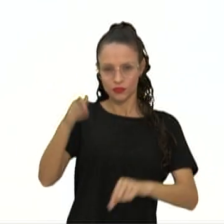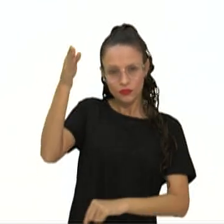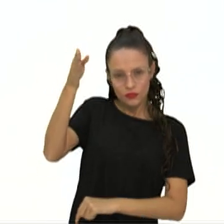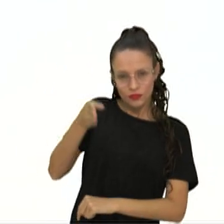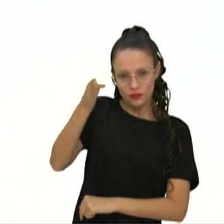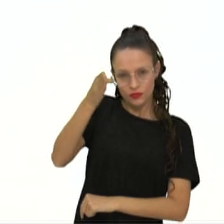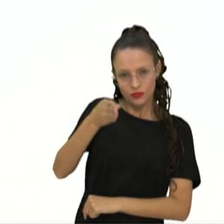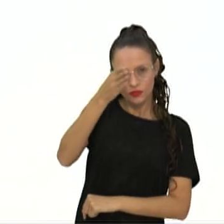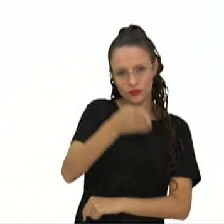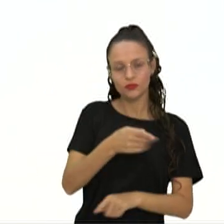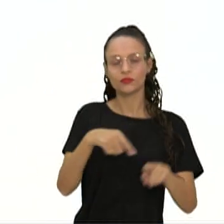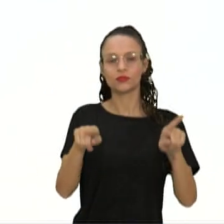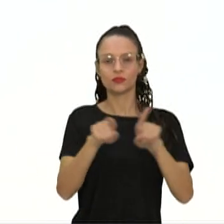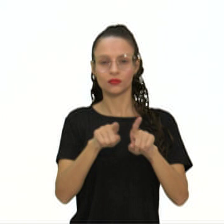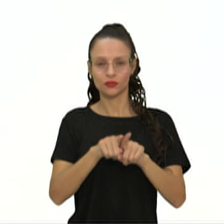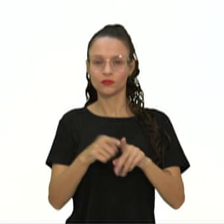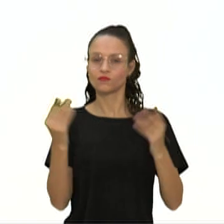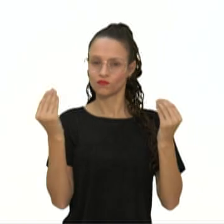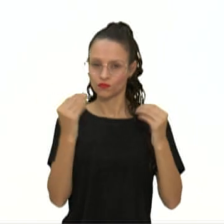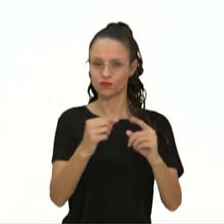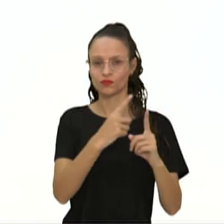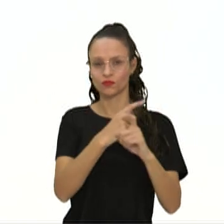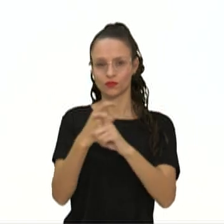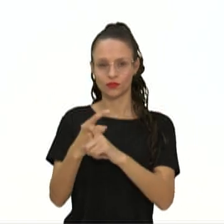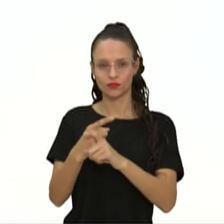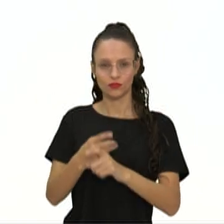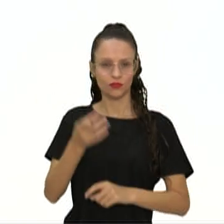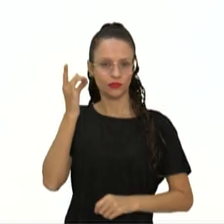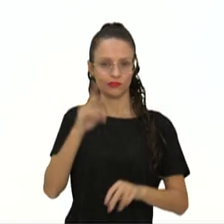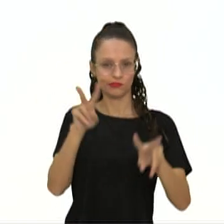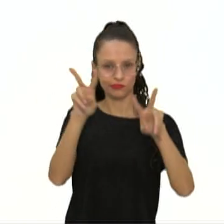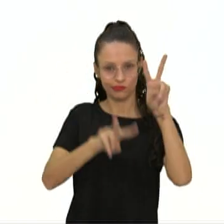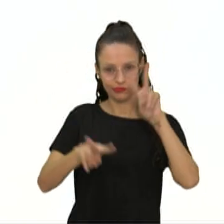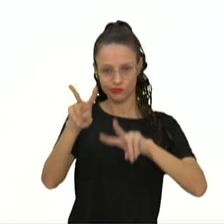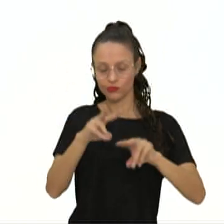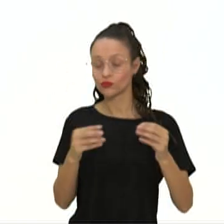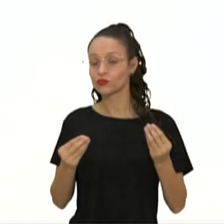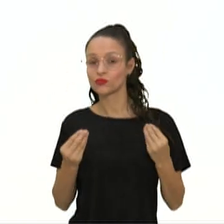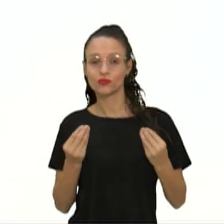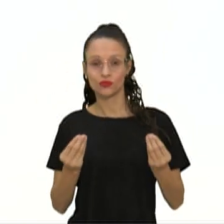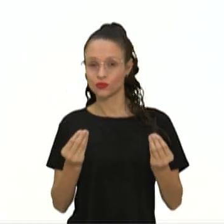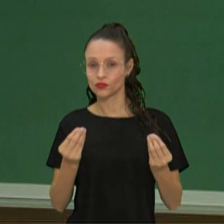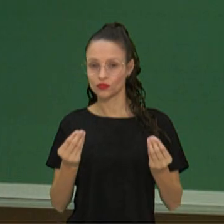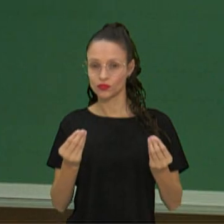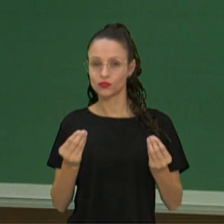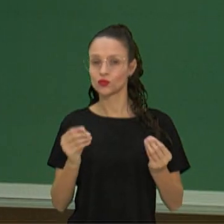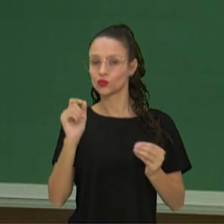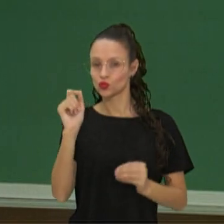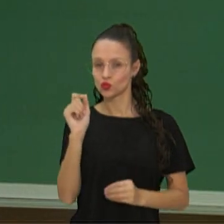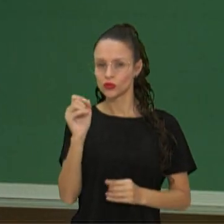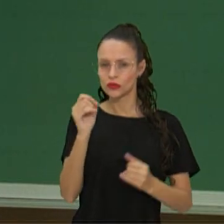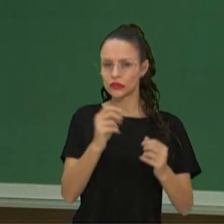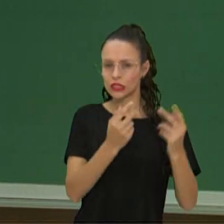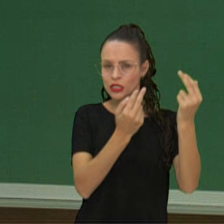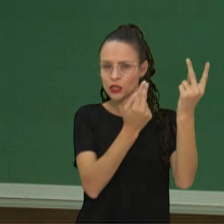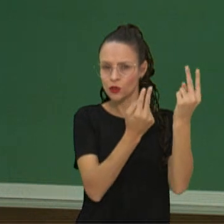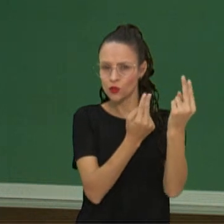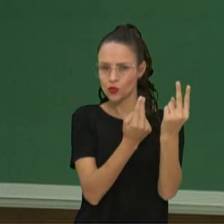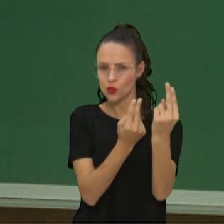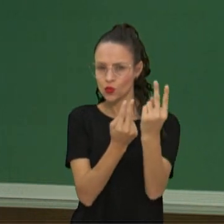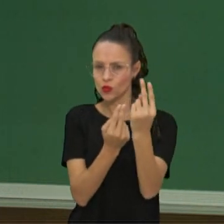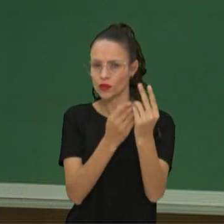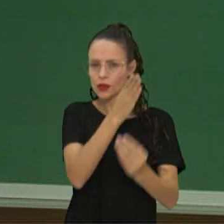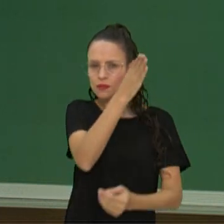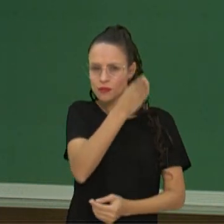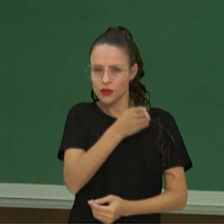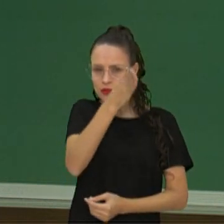naturais, a gente trouxe para os polinômios para facilitar a nossa visualização. De que maneira nós fizemos? Colocando os termos semelhantes um embaixo do outro.